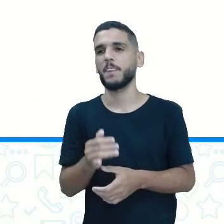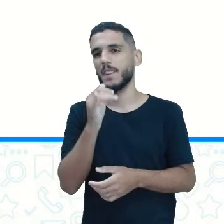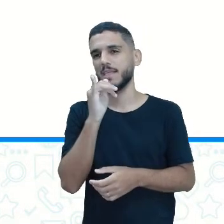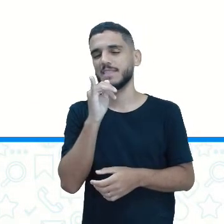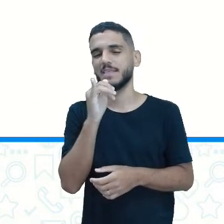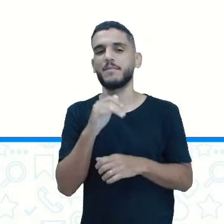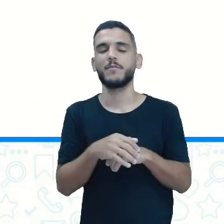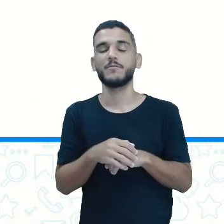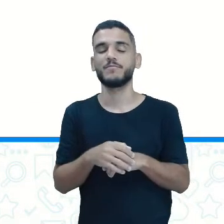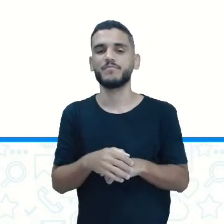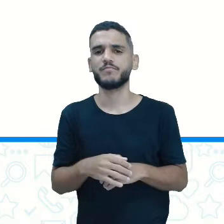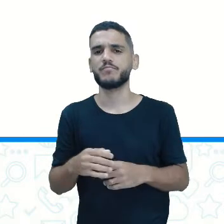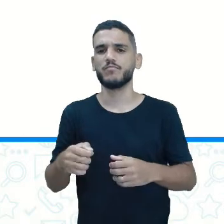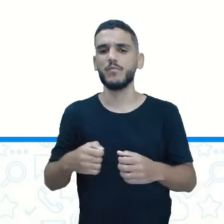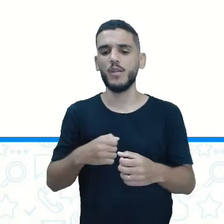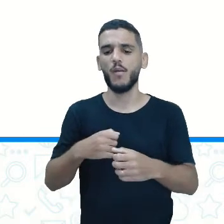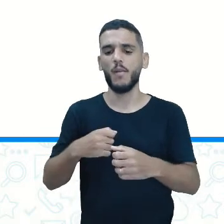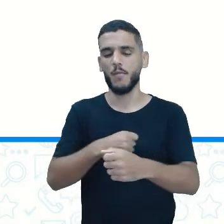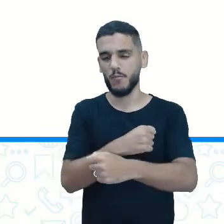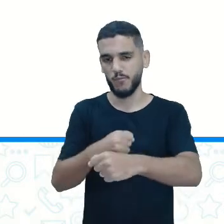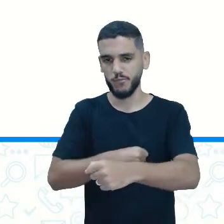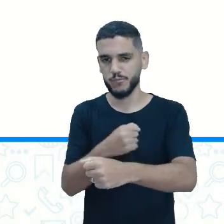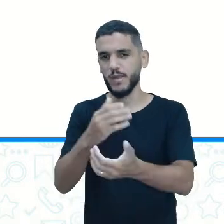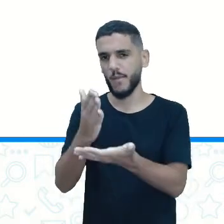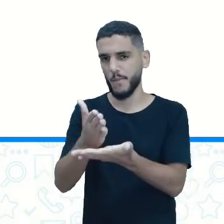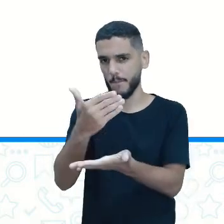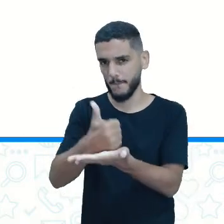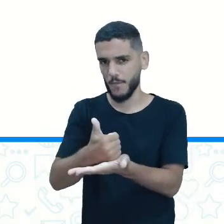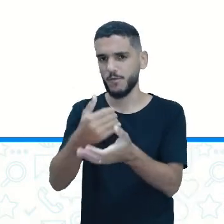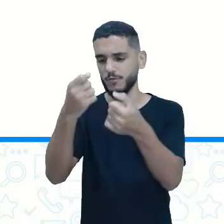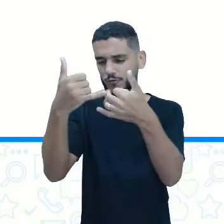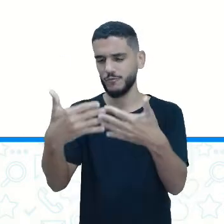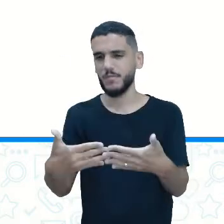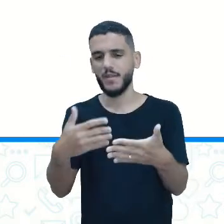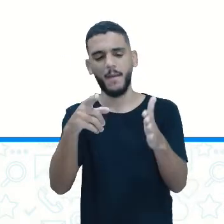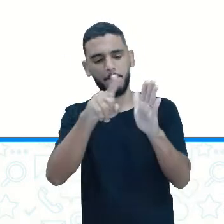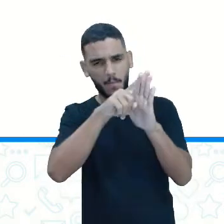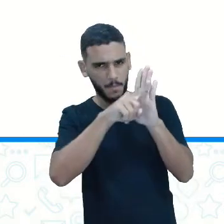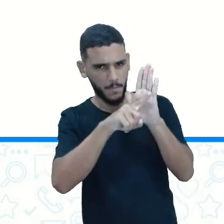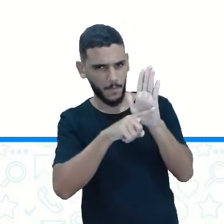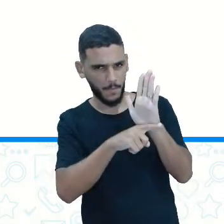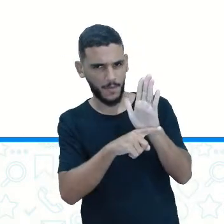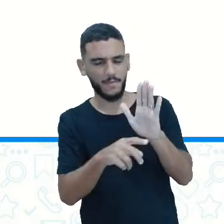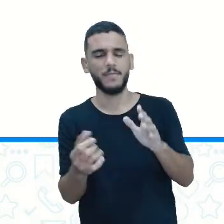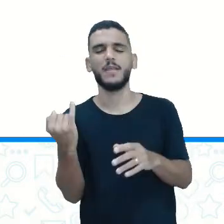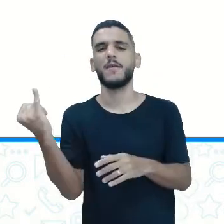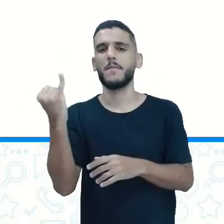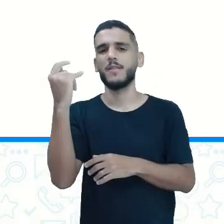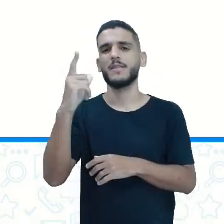isso, metade, terça parte, 1/4. Então, é importante a gente ter esse